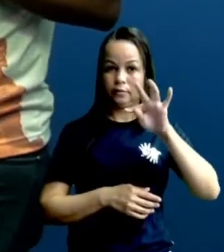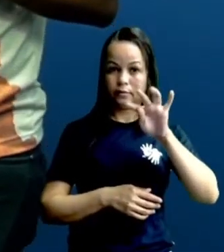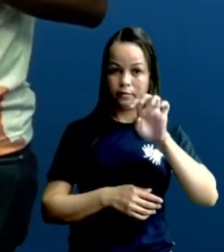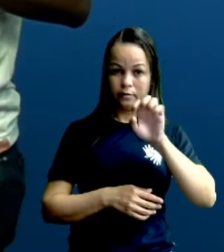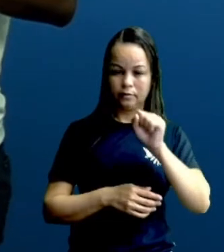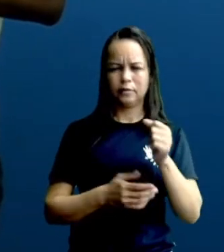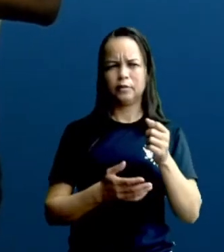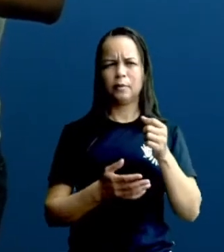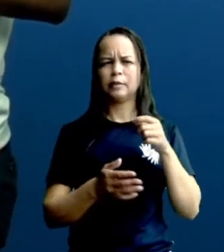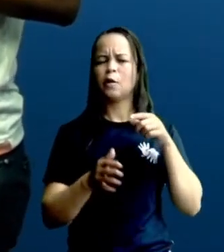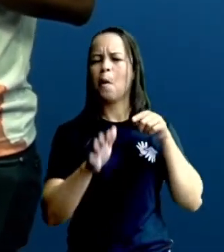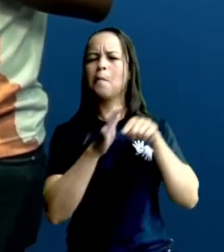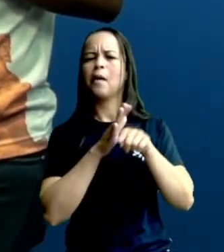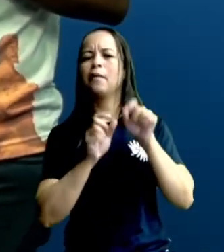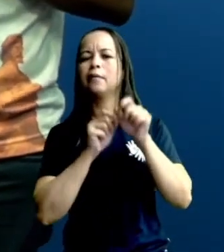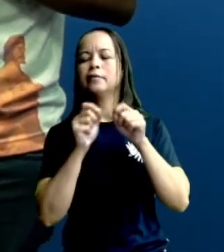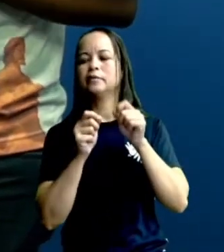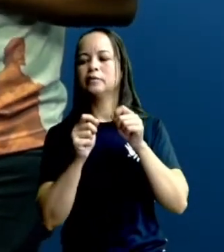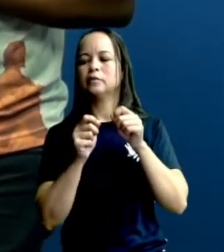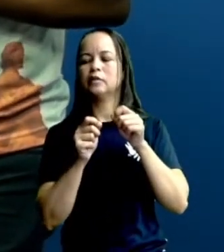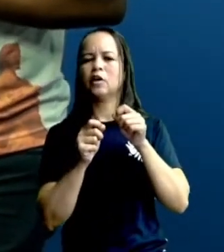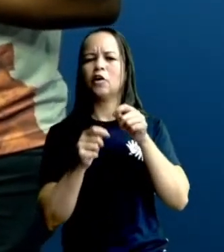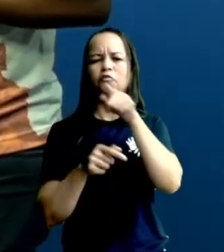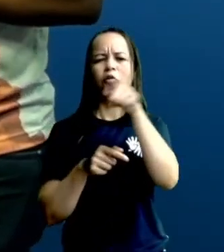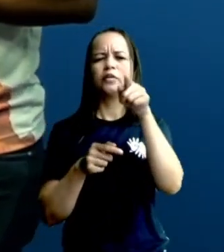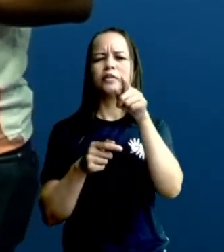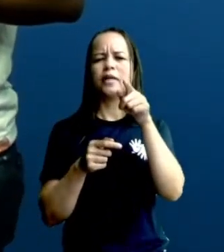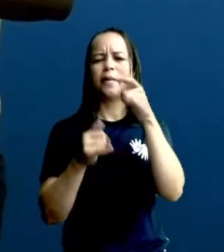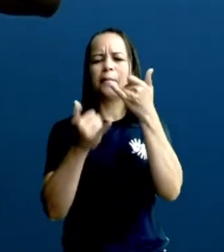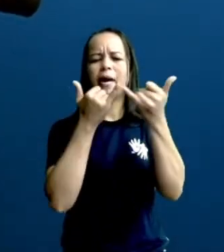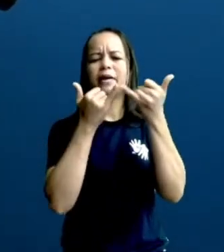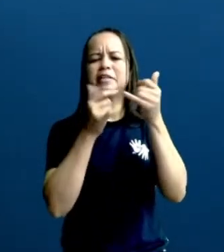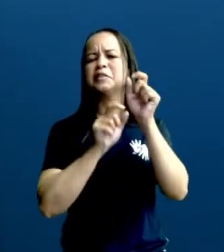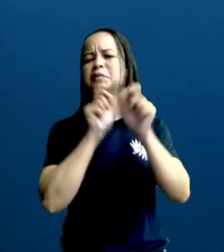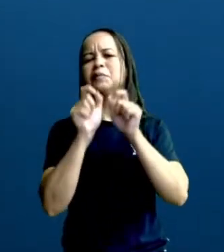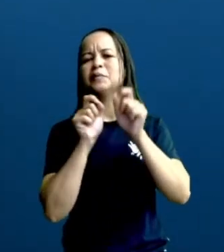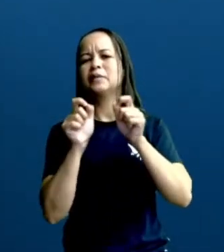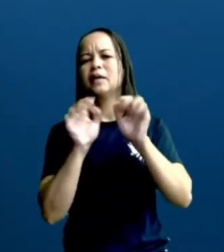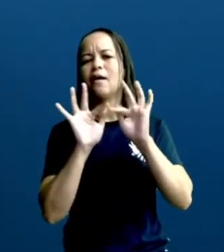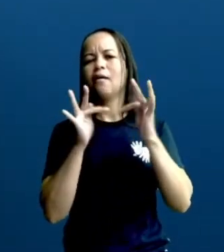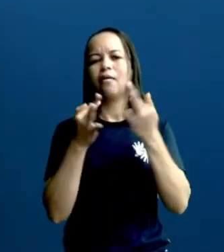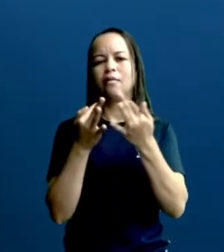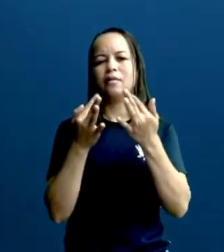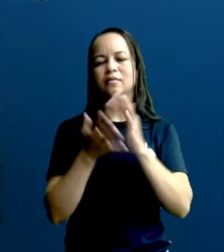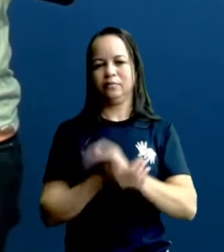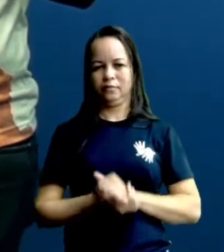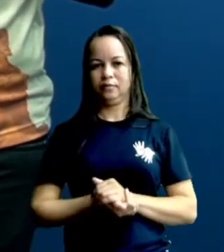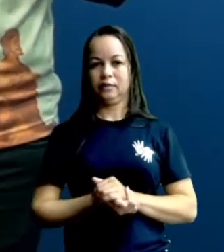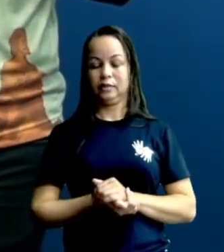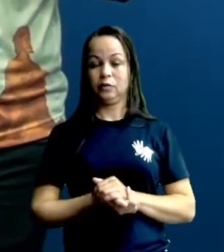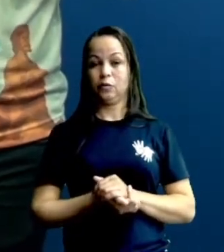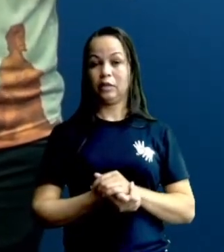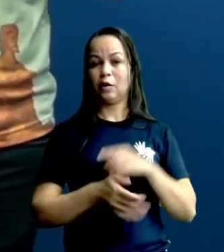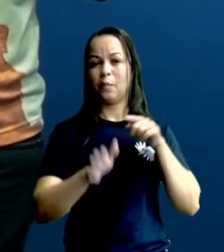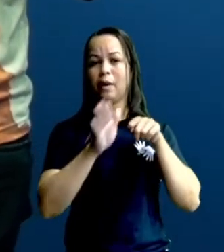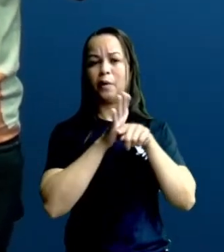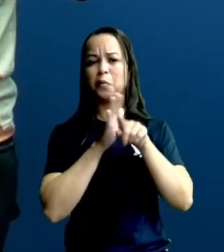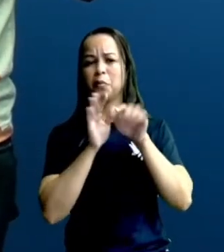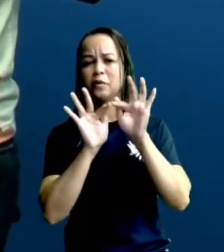vem aquela pergunta, você puxou a quem? Quando falamos de você puxou a quem, falamos